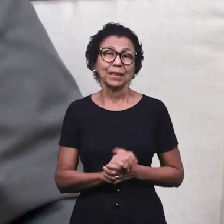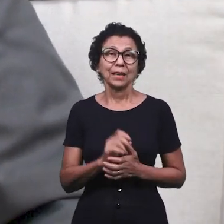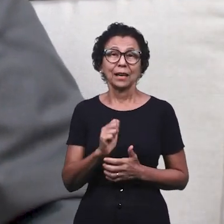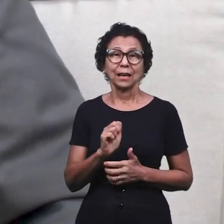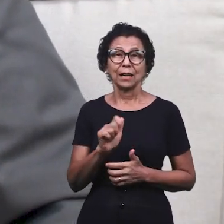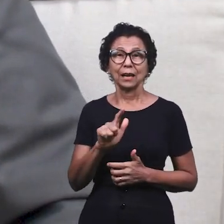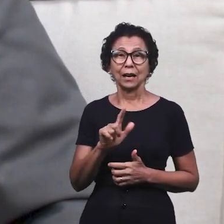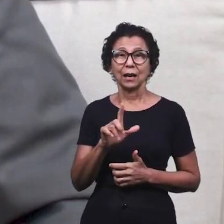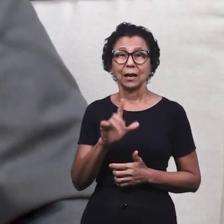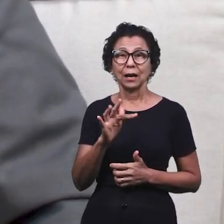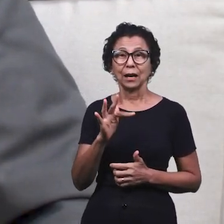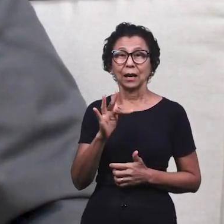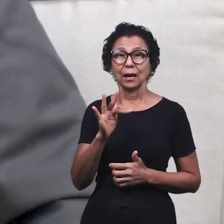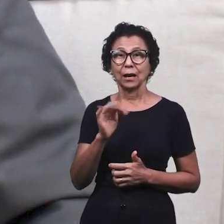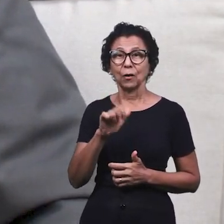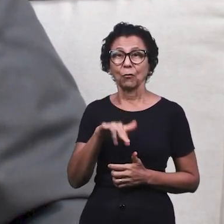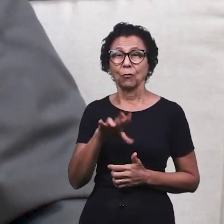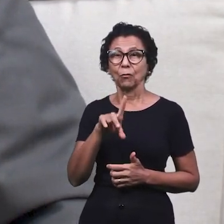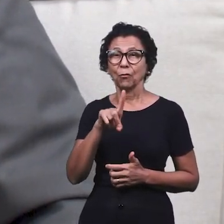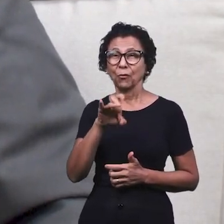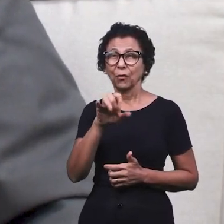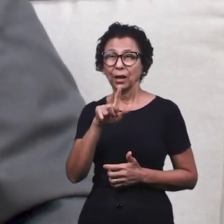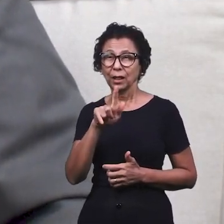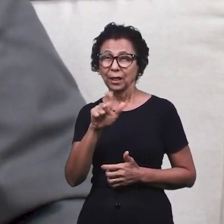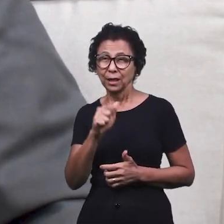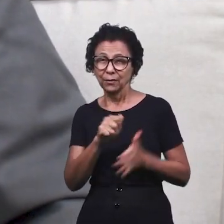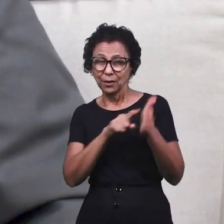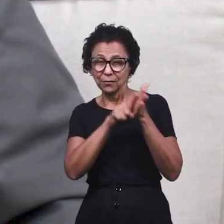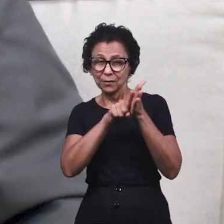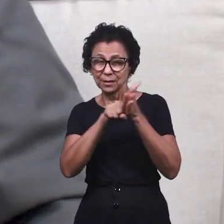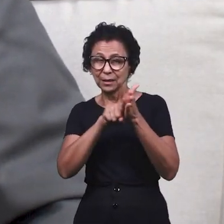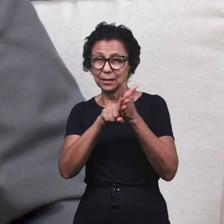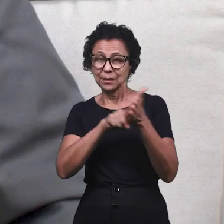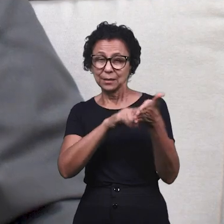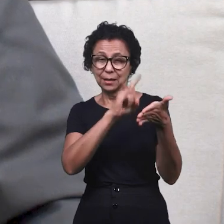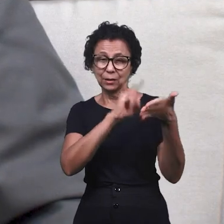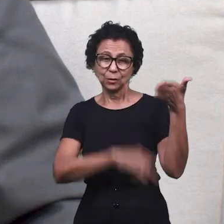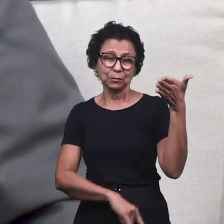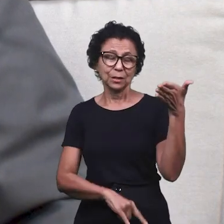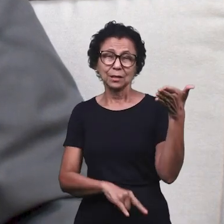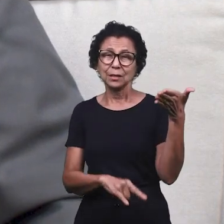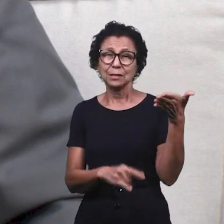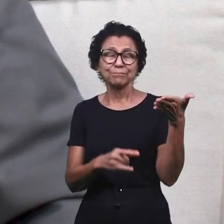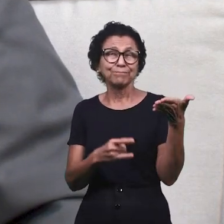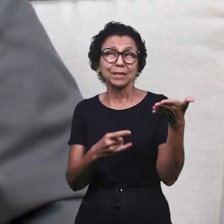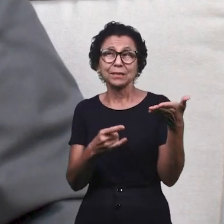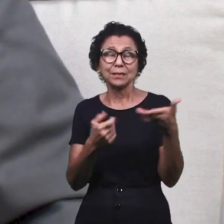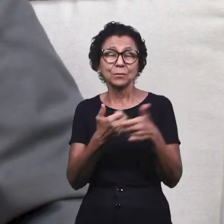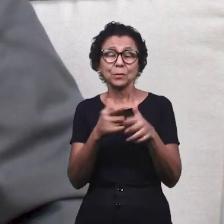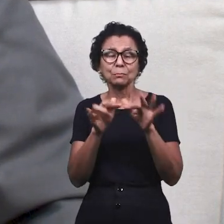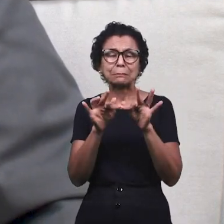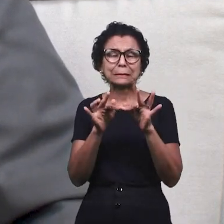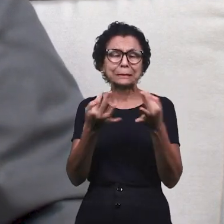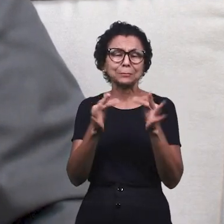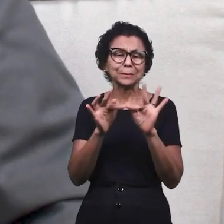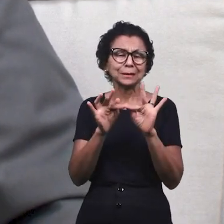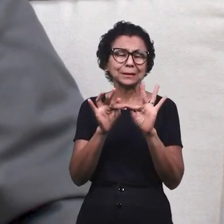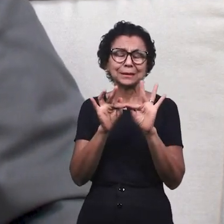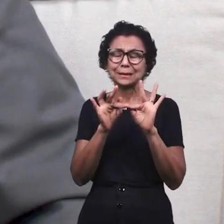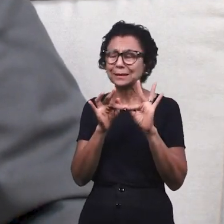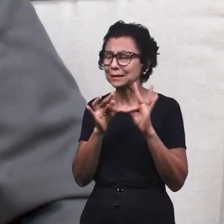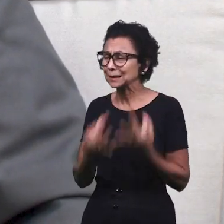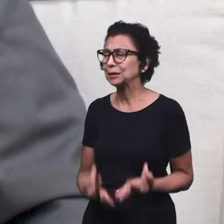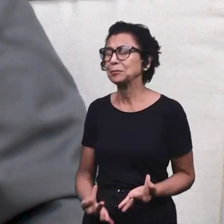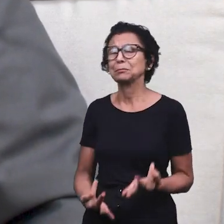vai passar ali o olho na documentação e às vezes algum erro bobo, alguma coisa que aos olhos